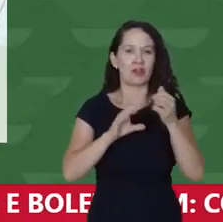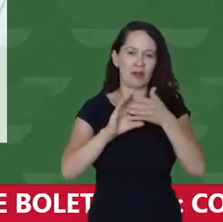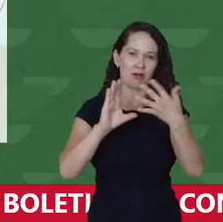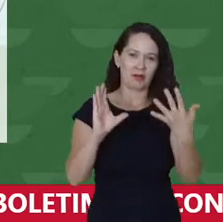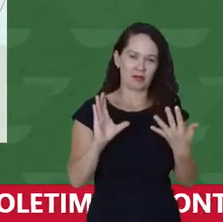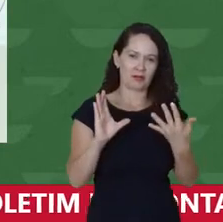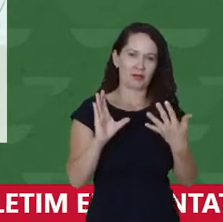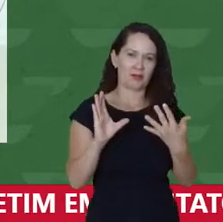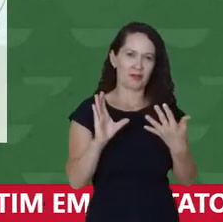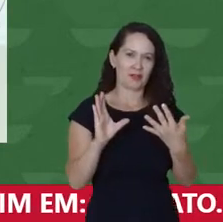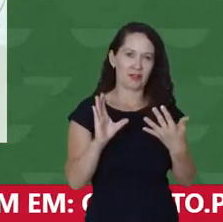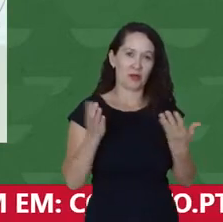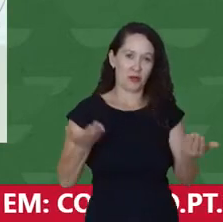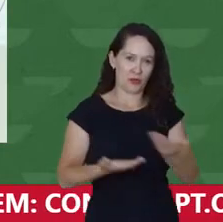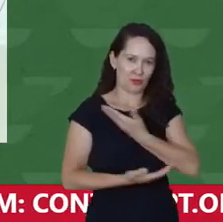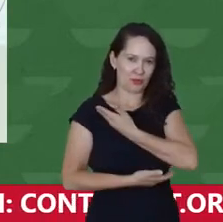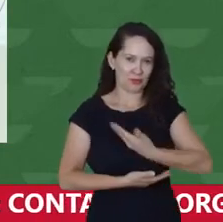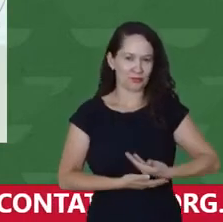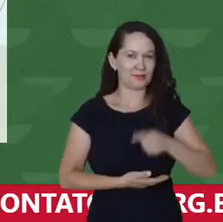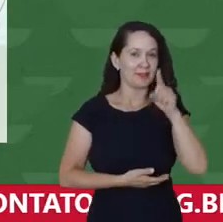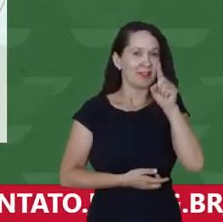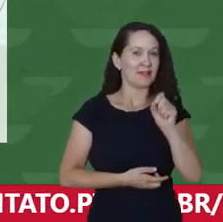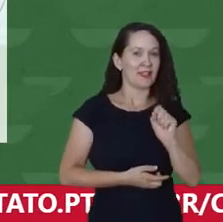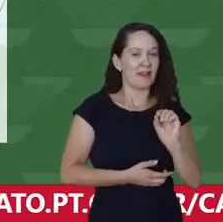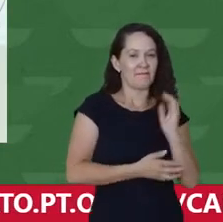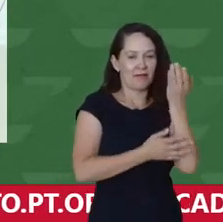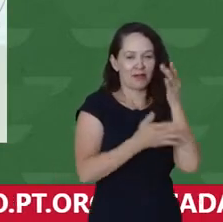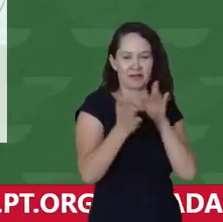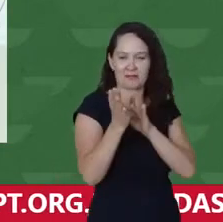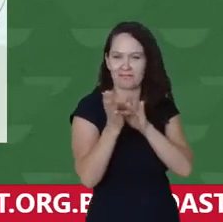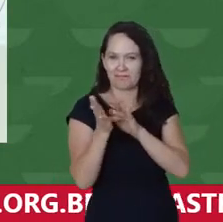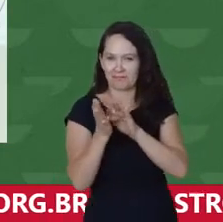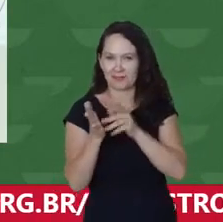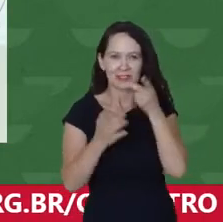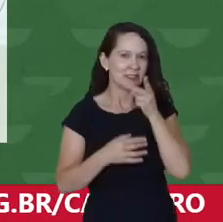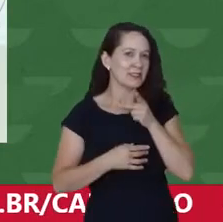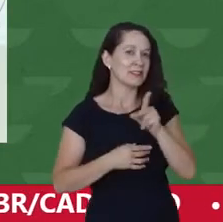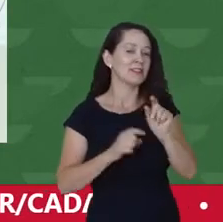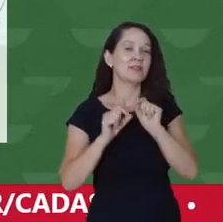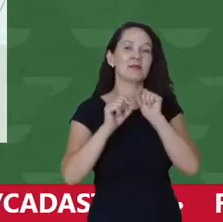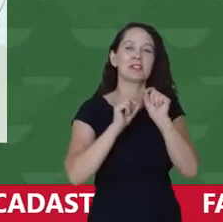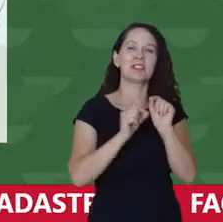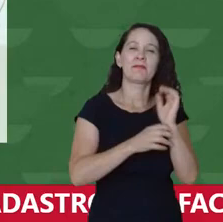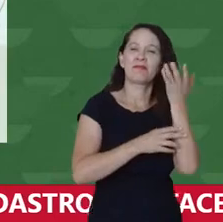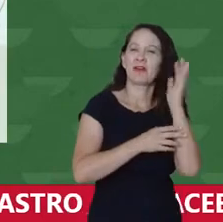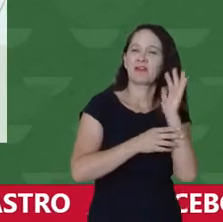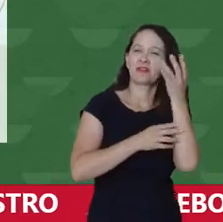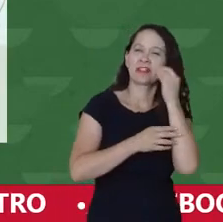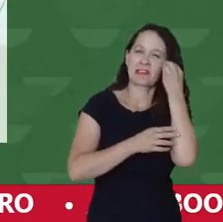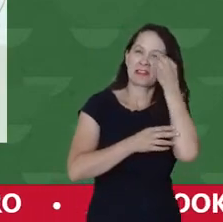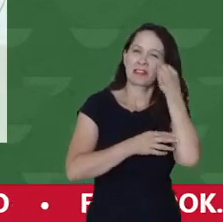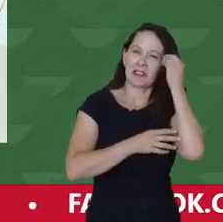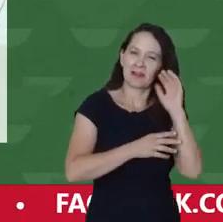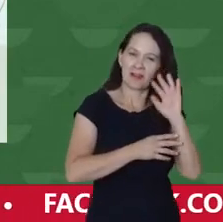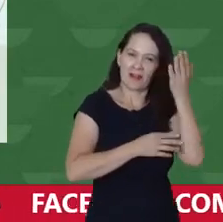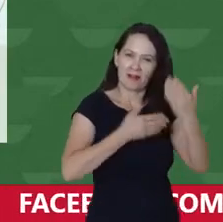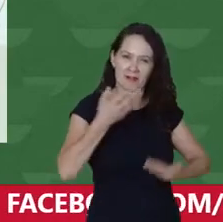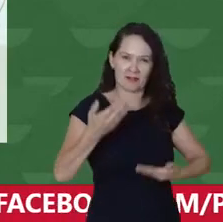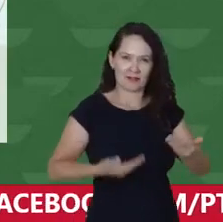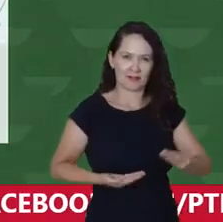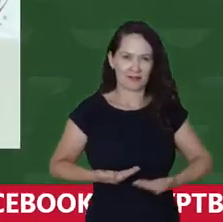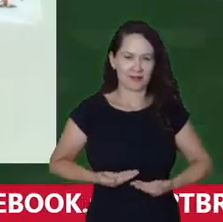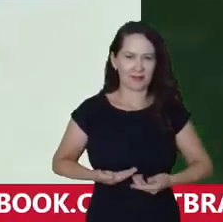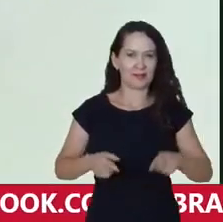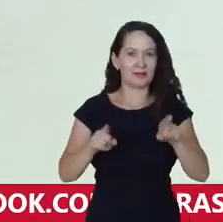característica do atual governo, né, que é essa da enganação. Então, o que eles fazem é exatamente enganar. Tenta enganar os servidores